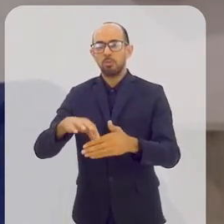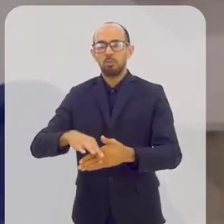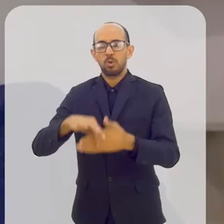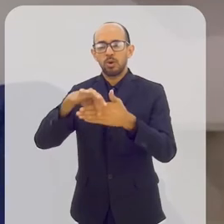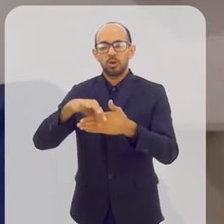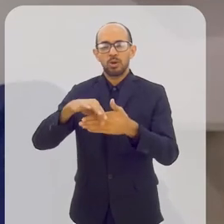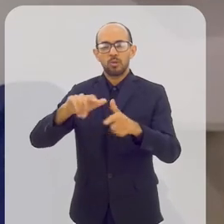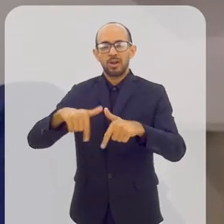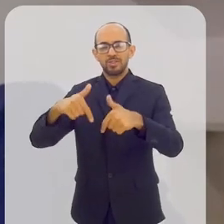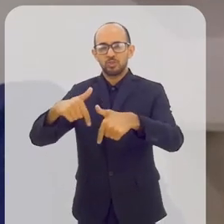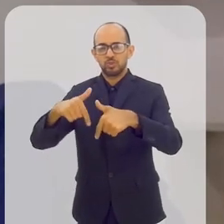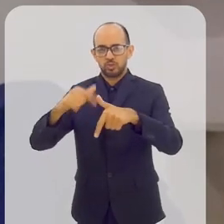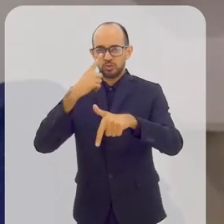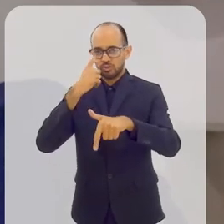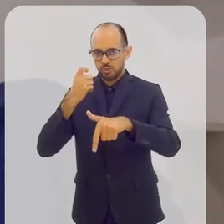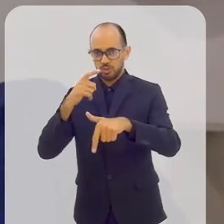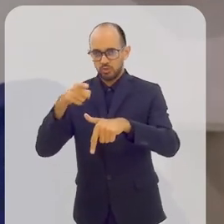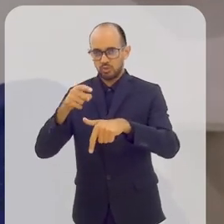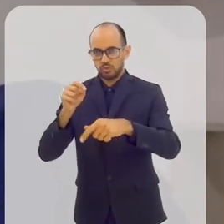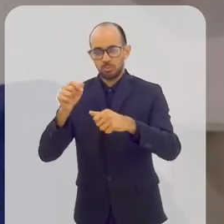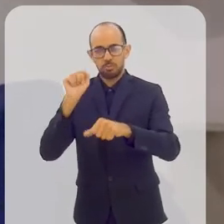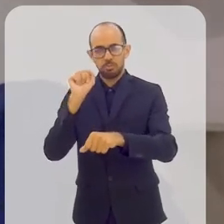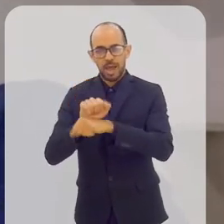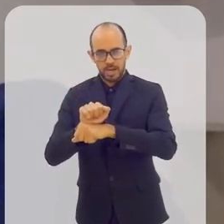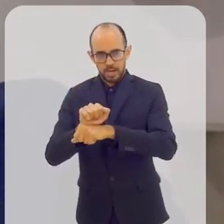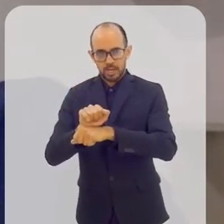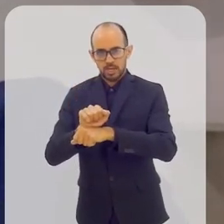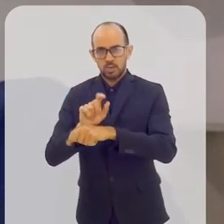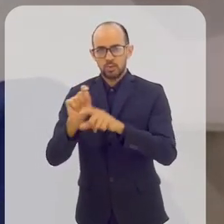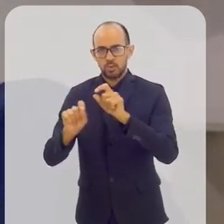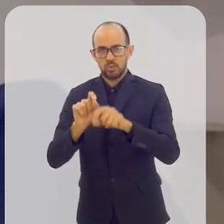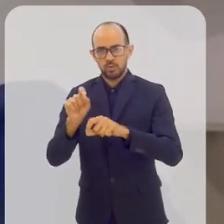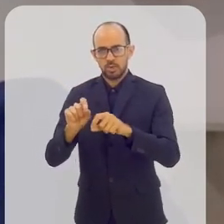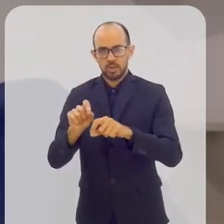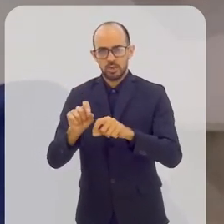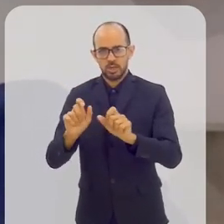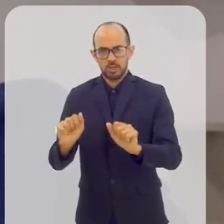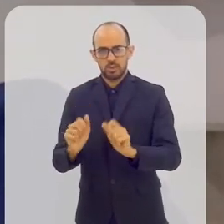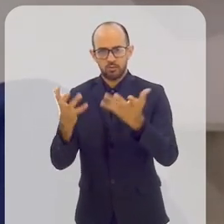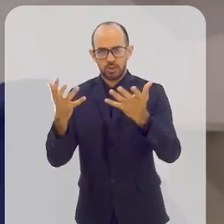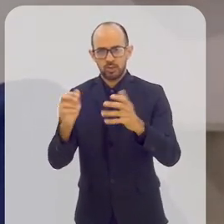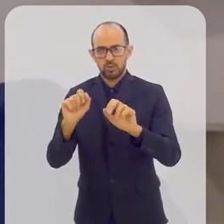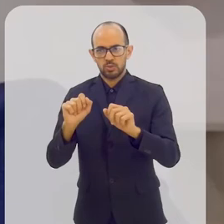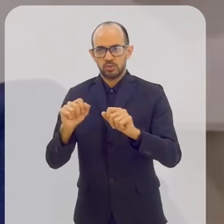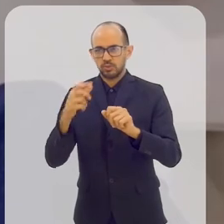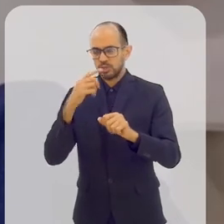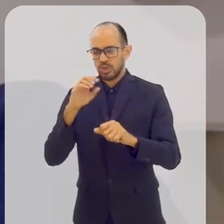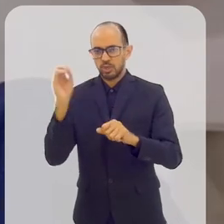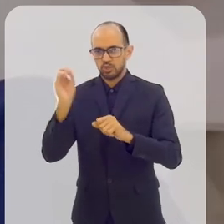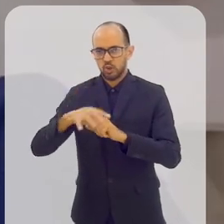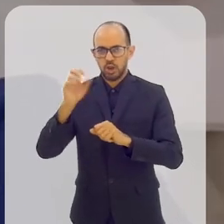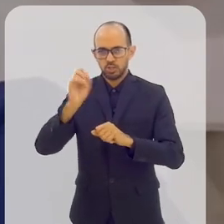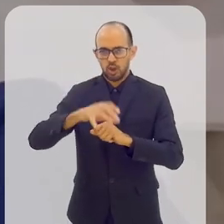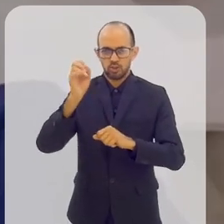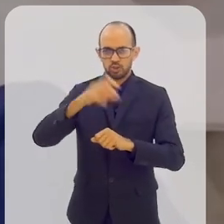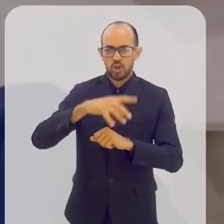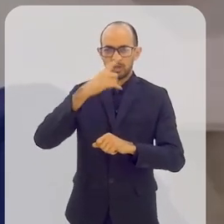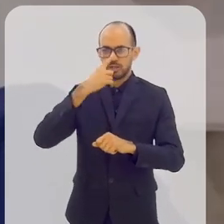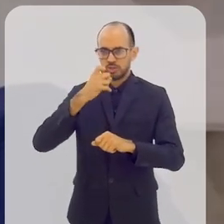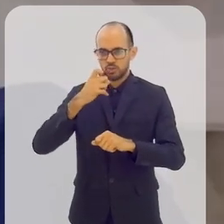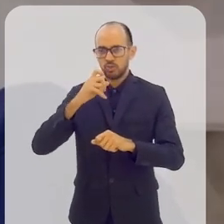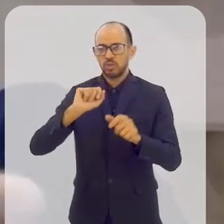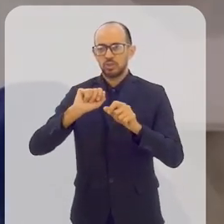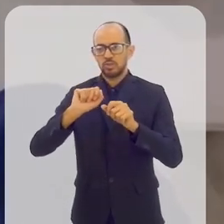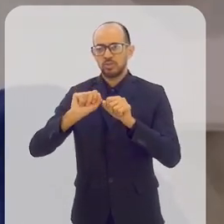da atitude dele com o lixo, de interromper o evento, de você descartar e a gente